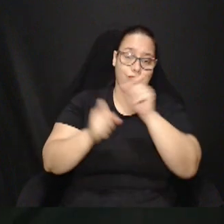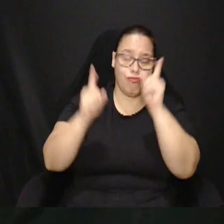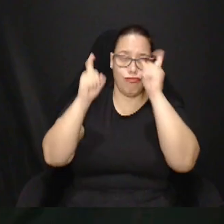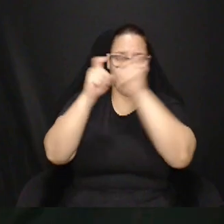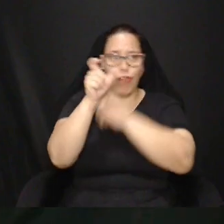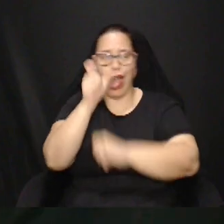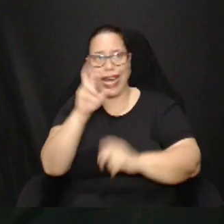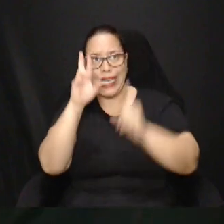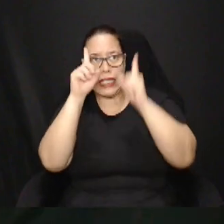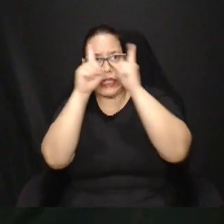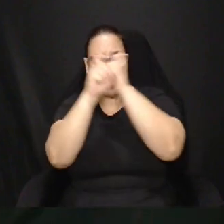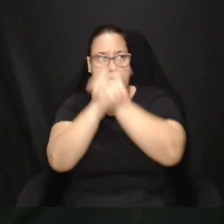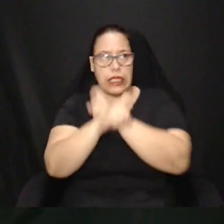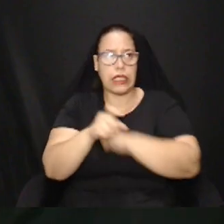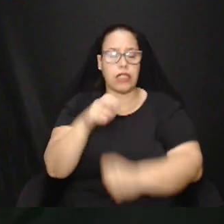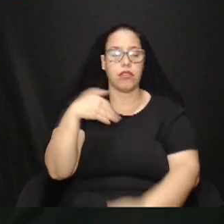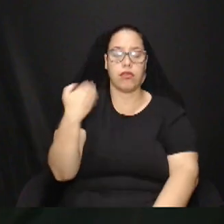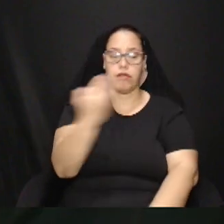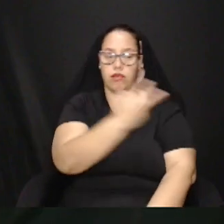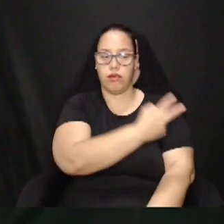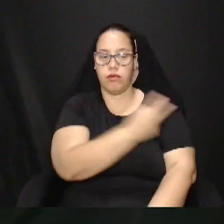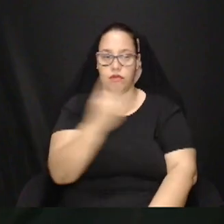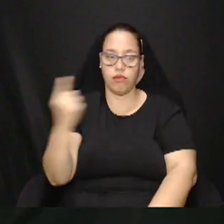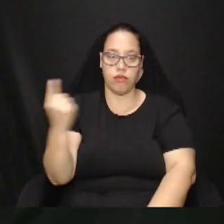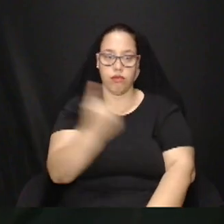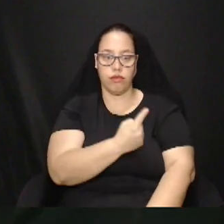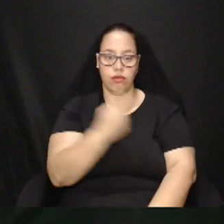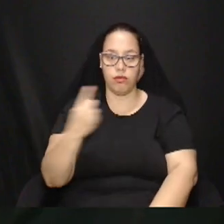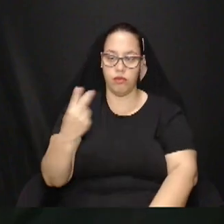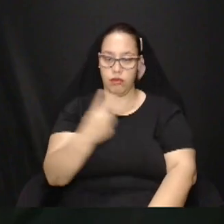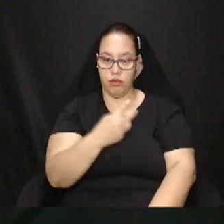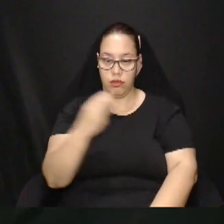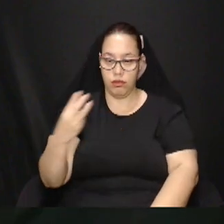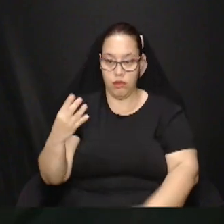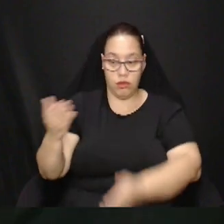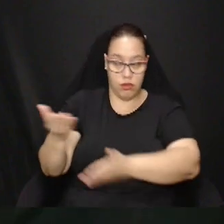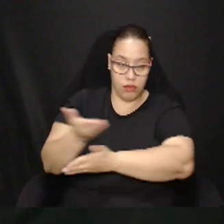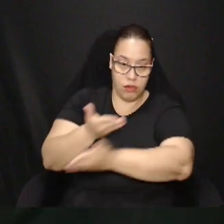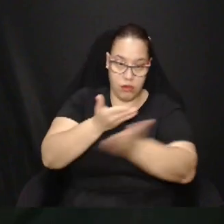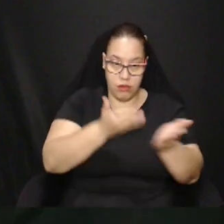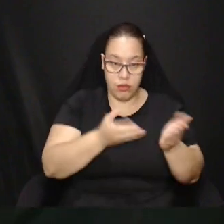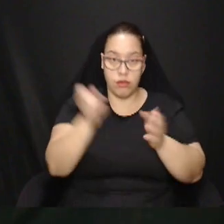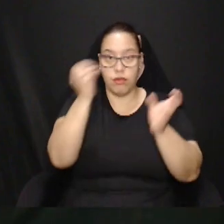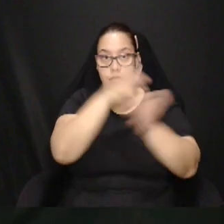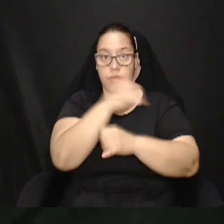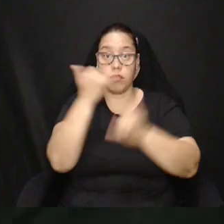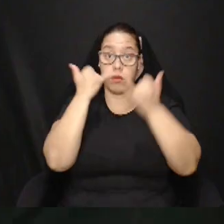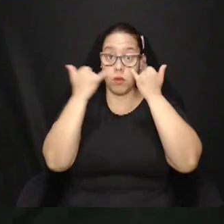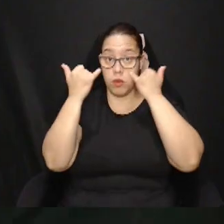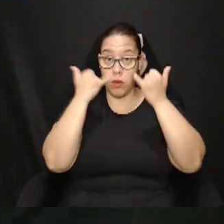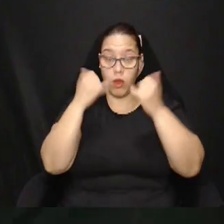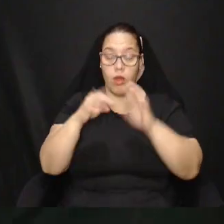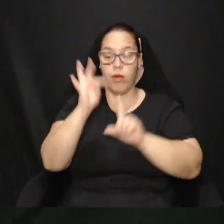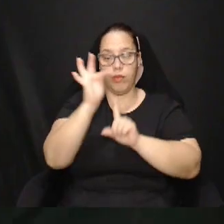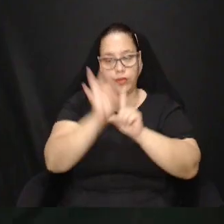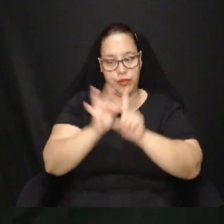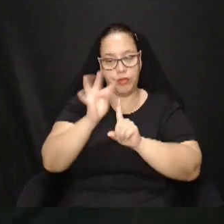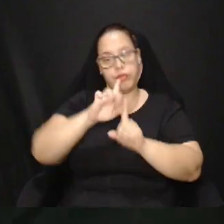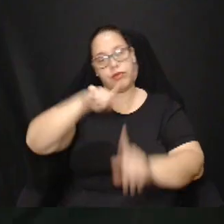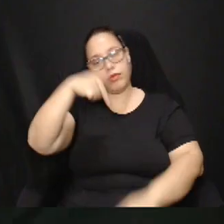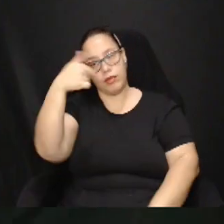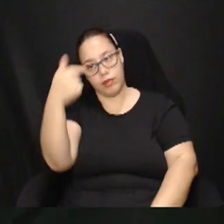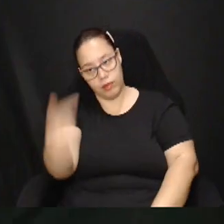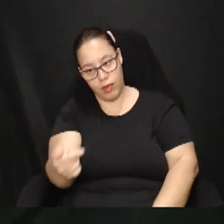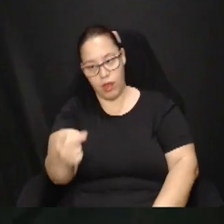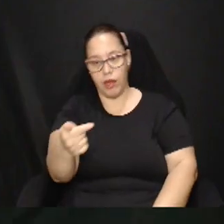nossos convidados no estúdio, mas antes de apresentá-los, a gente atualiza algumas informações, a previsão do tempo, e daqui a pouquinho eu gostaria